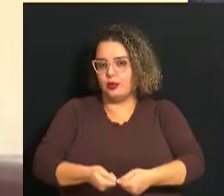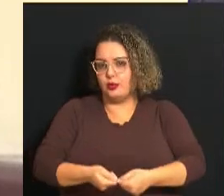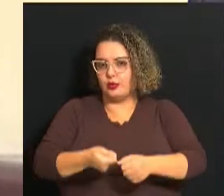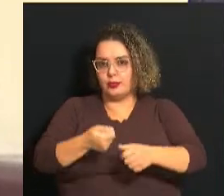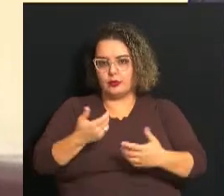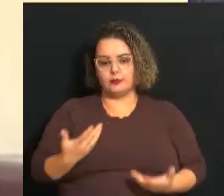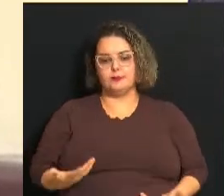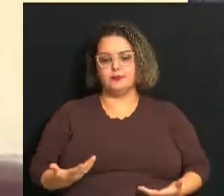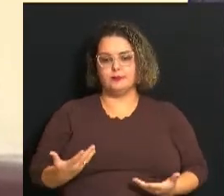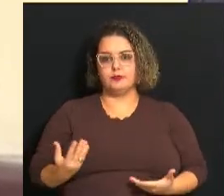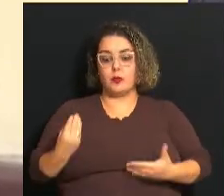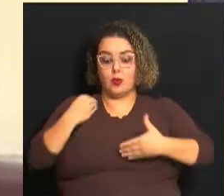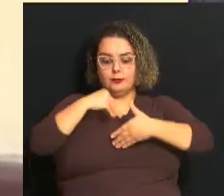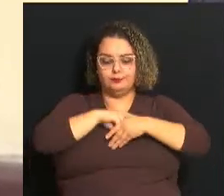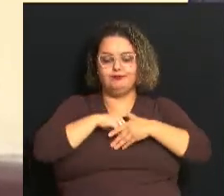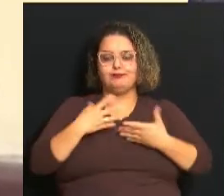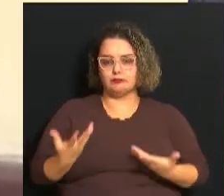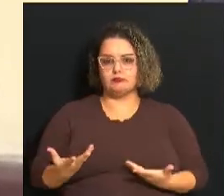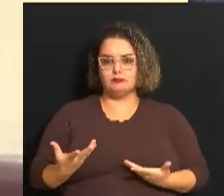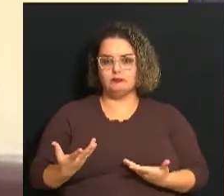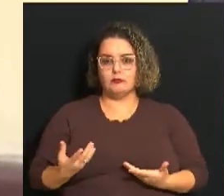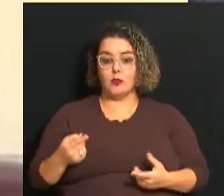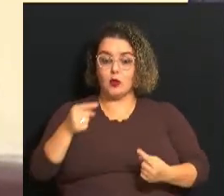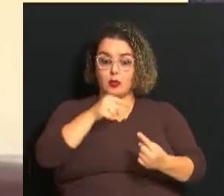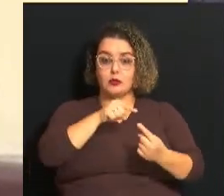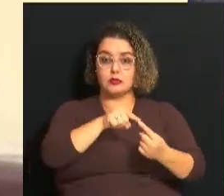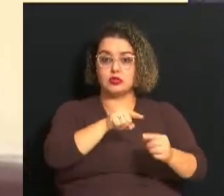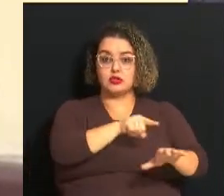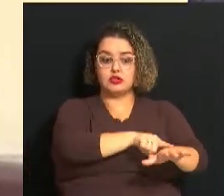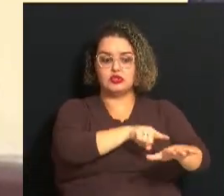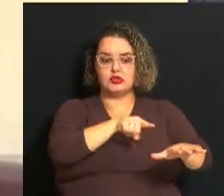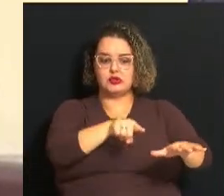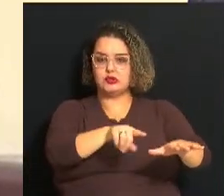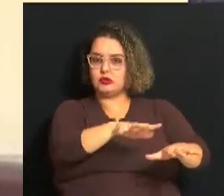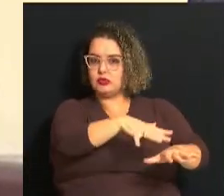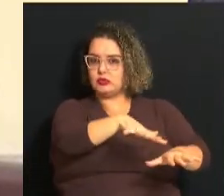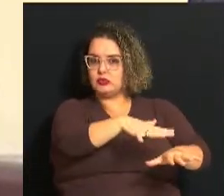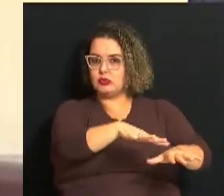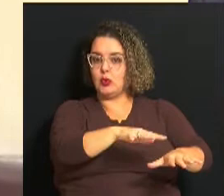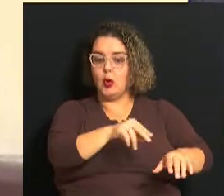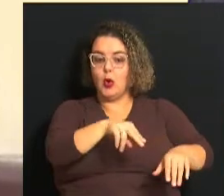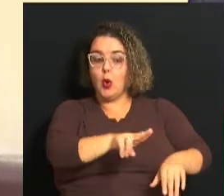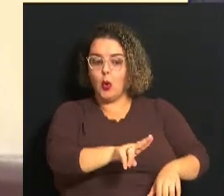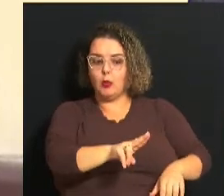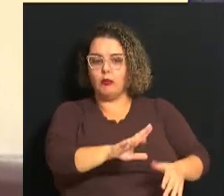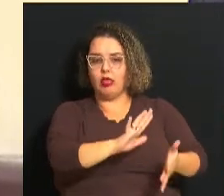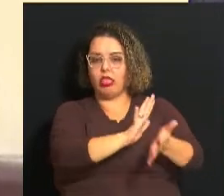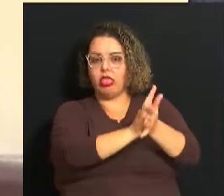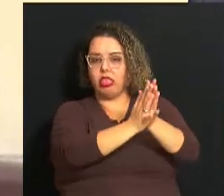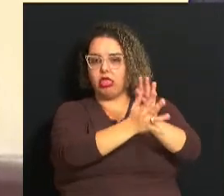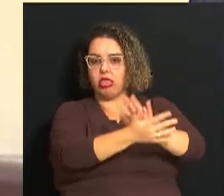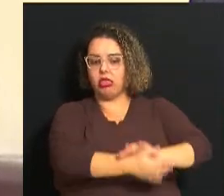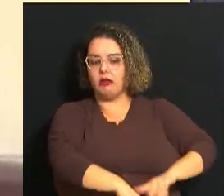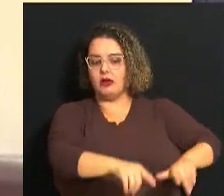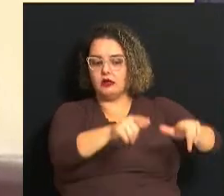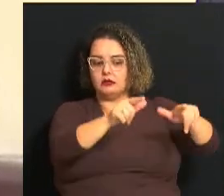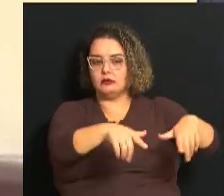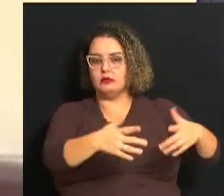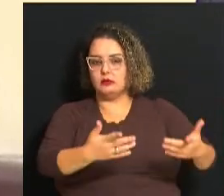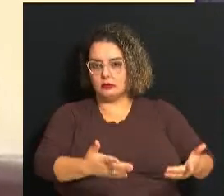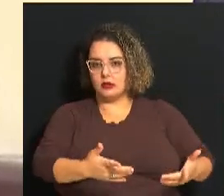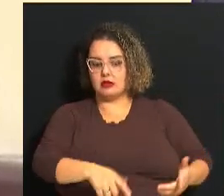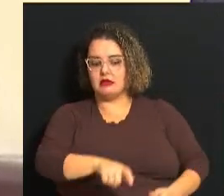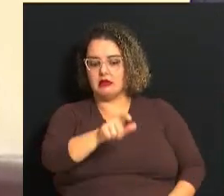o objetivo de excluídos das funções ou de deteriorar o ambiente de trabalho e aí